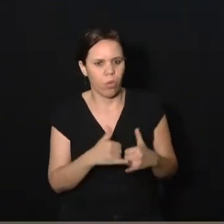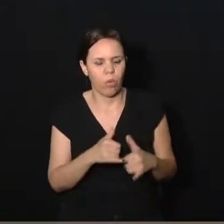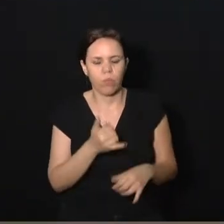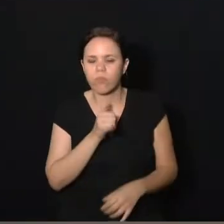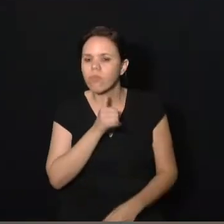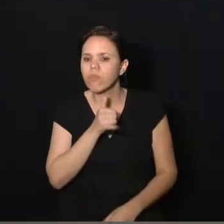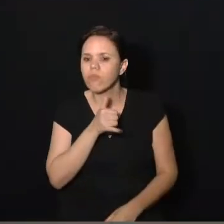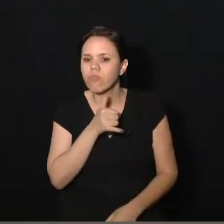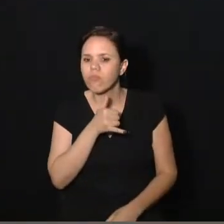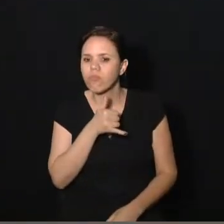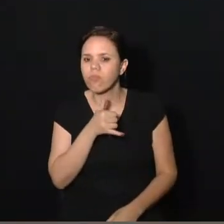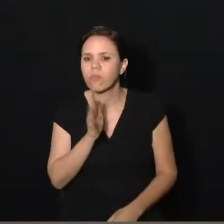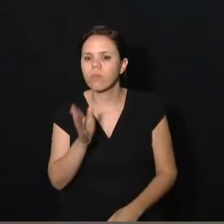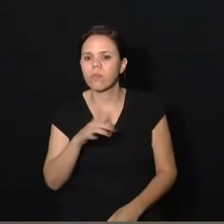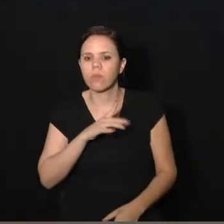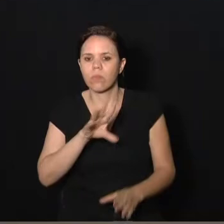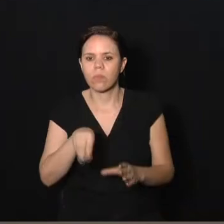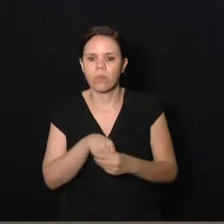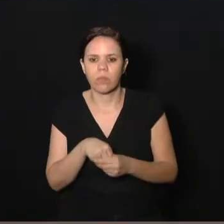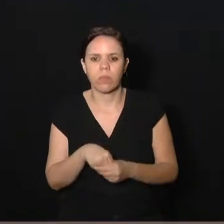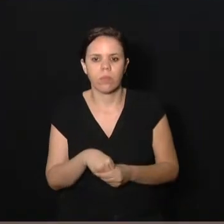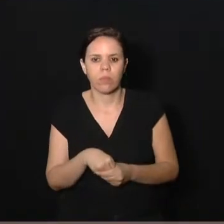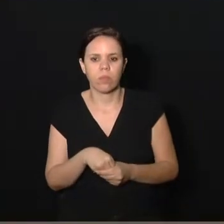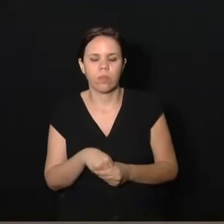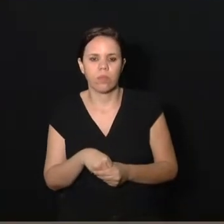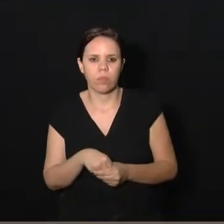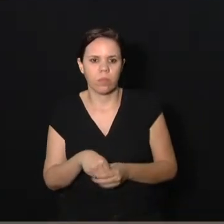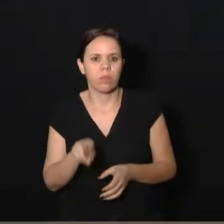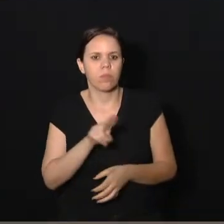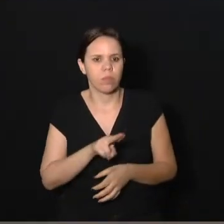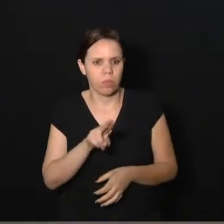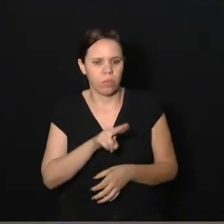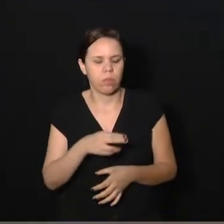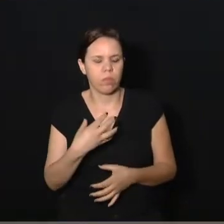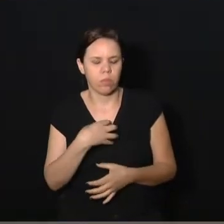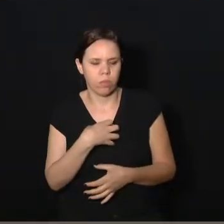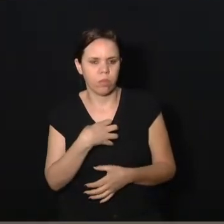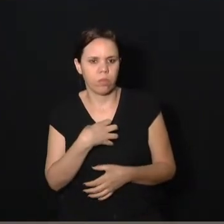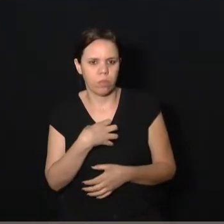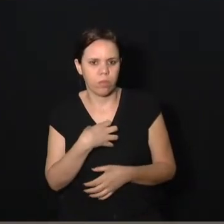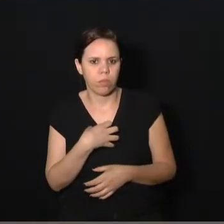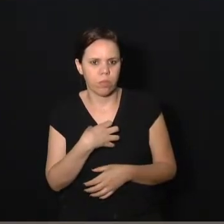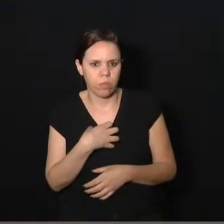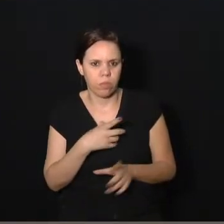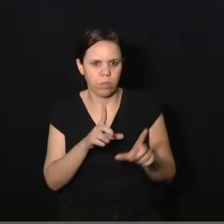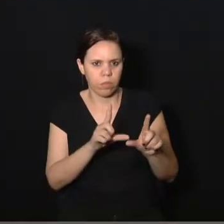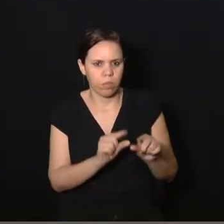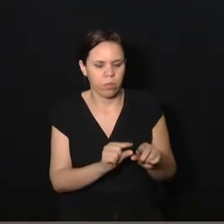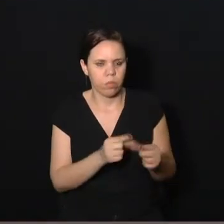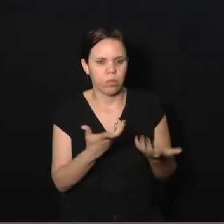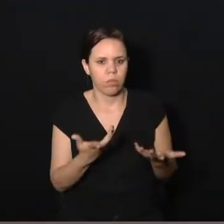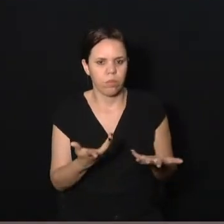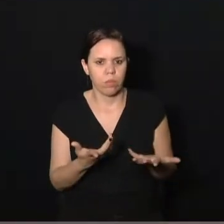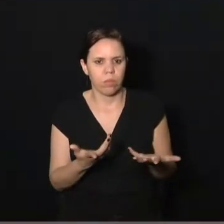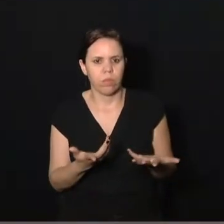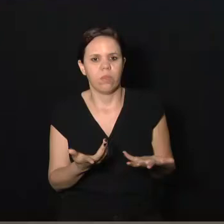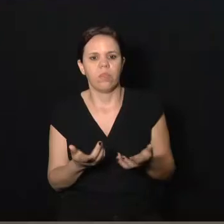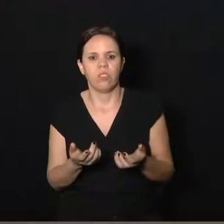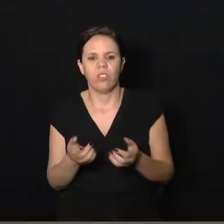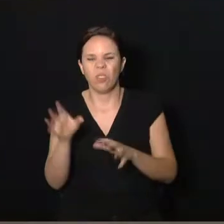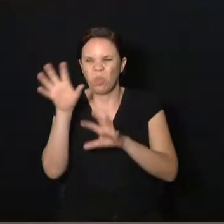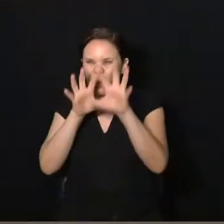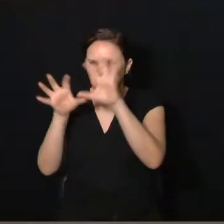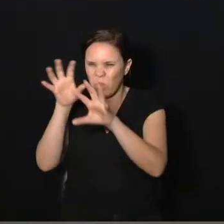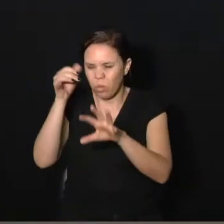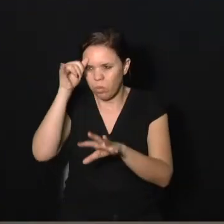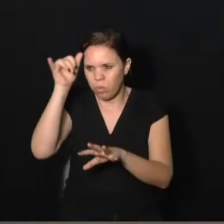também encaminhado com isso daí, que também é uma forma que a gente fala em diminuir a emissão de gases,